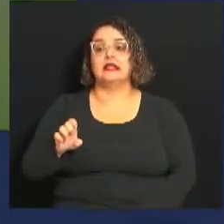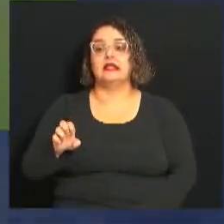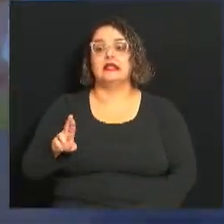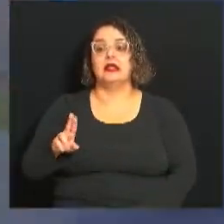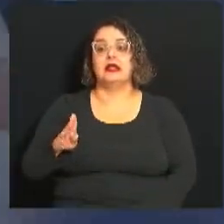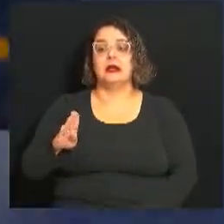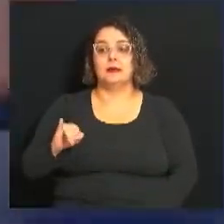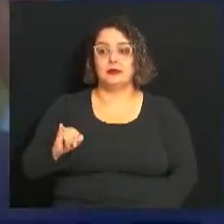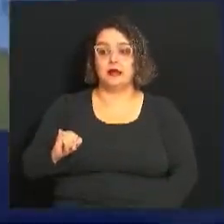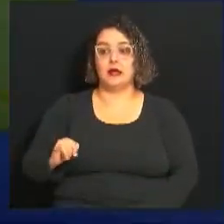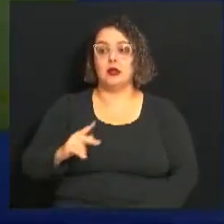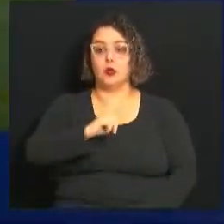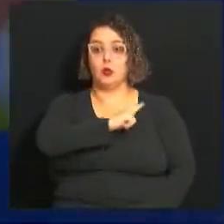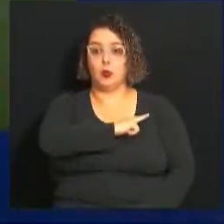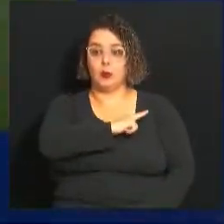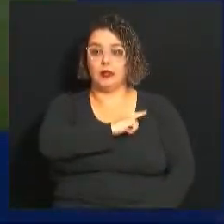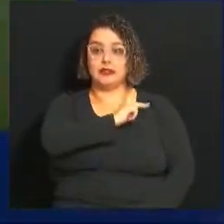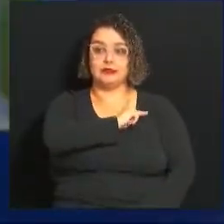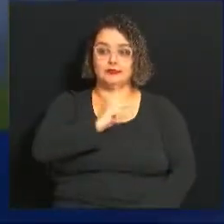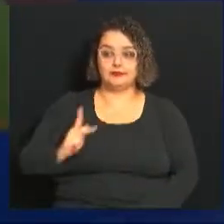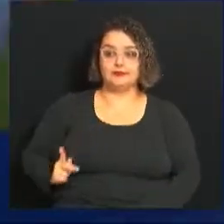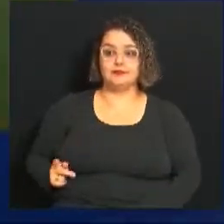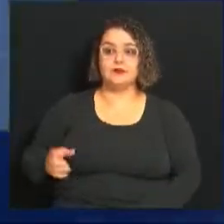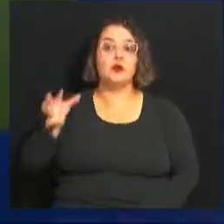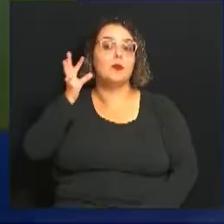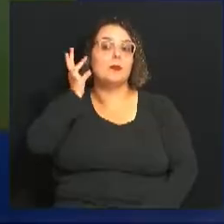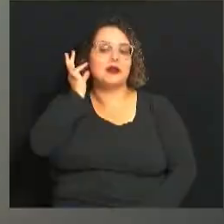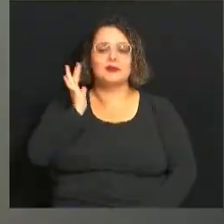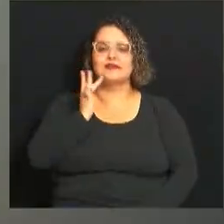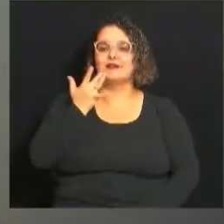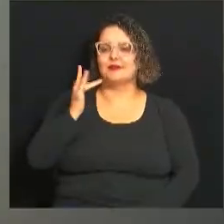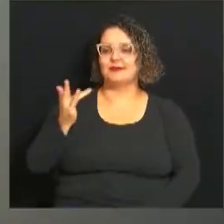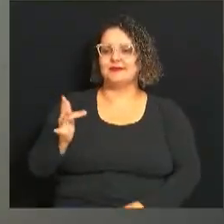se enfrentam no estádio Brinco de Ouro.